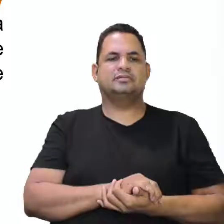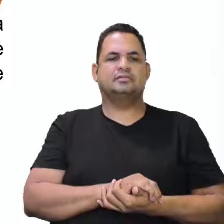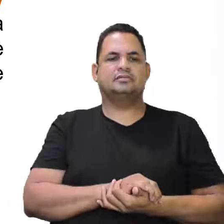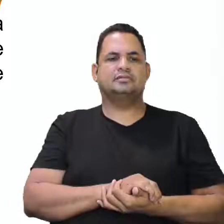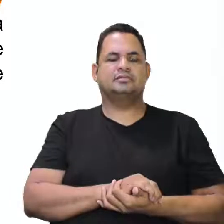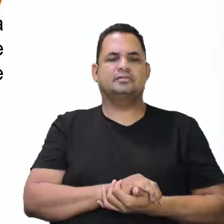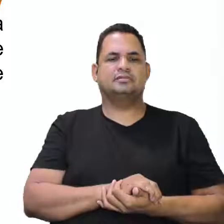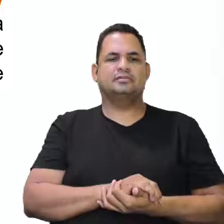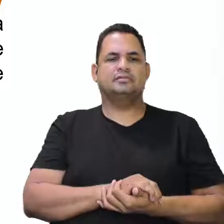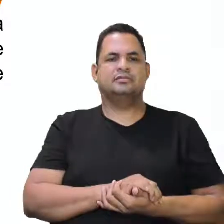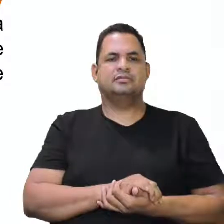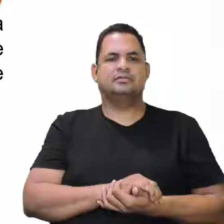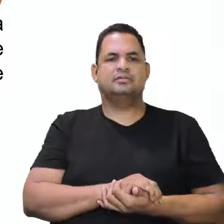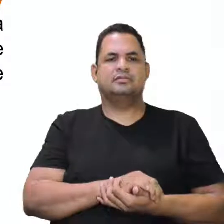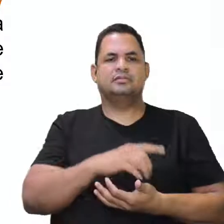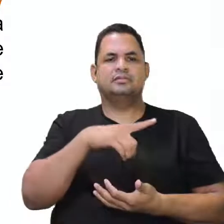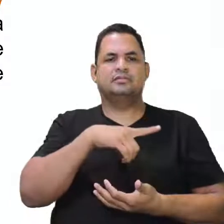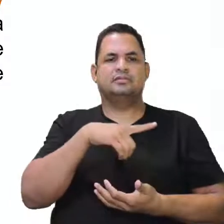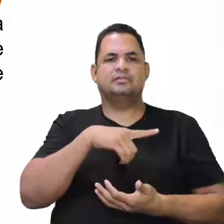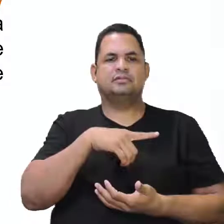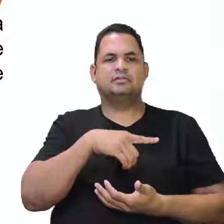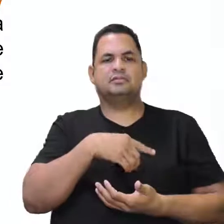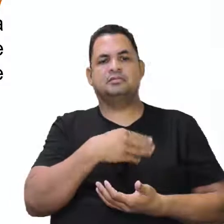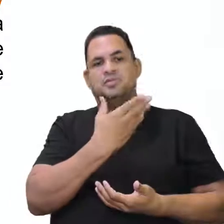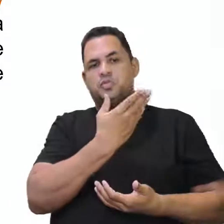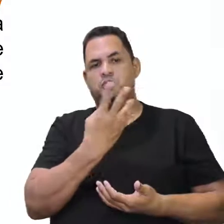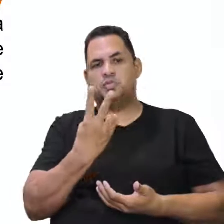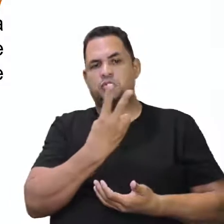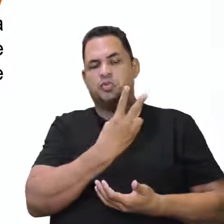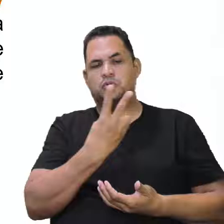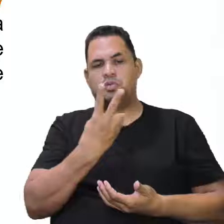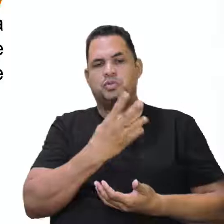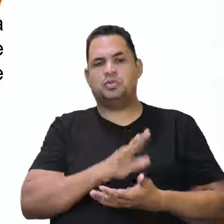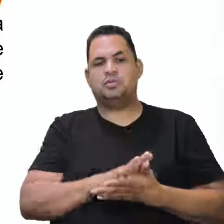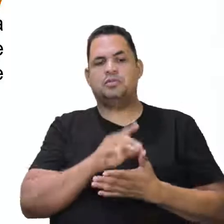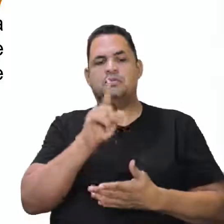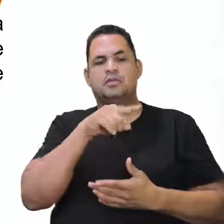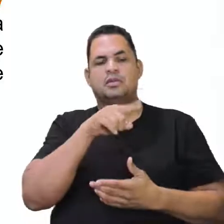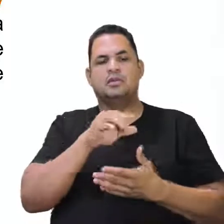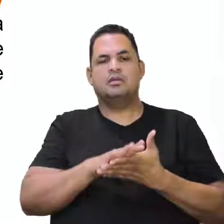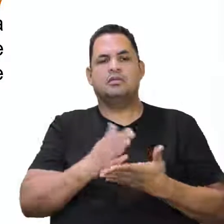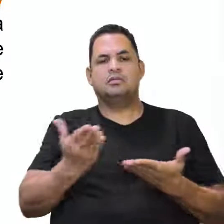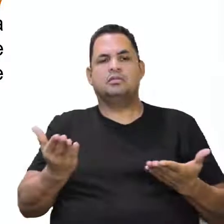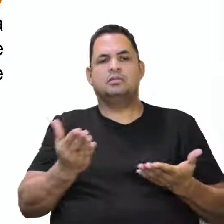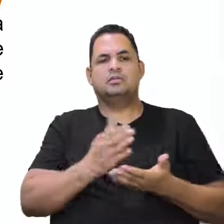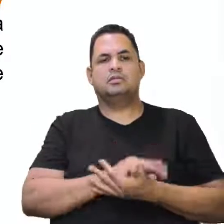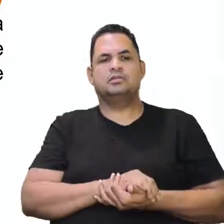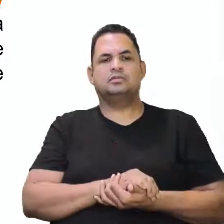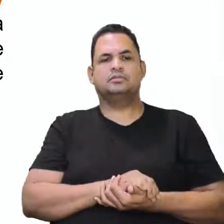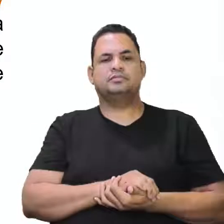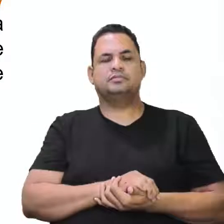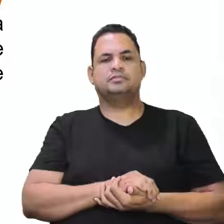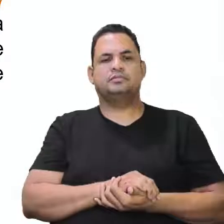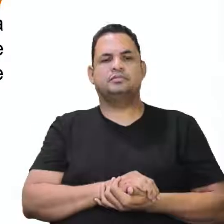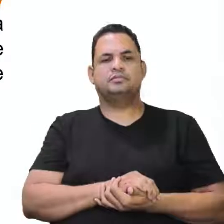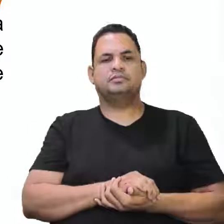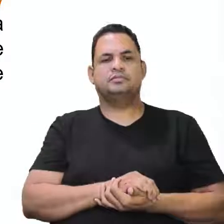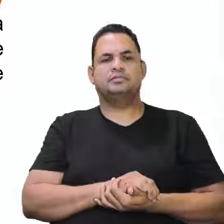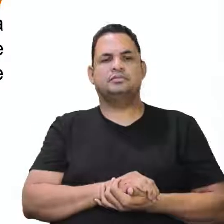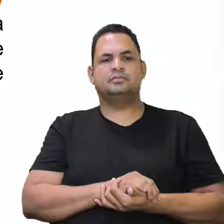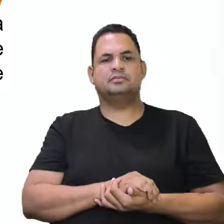feliz. Aí agora você tem tanto no quanto every para você marcar aqui nessa alternativa. Aí vamos ler